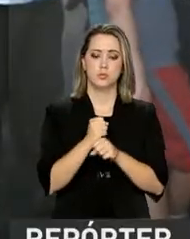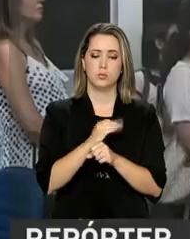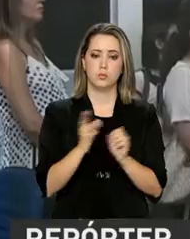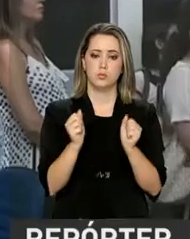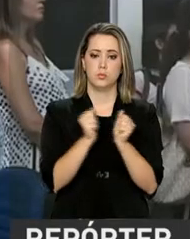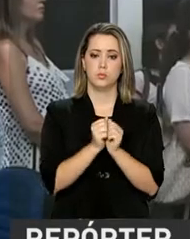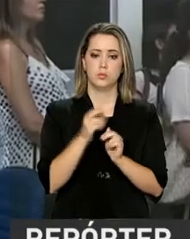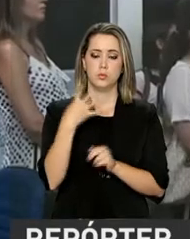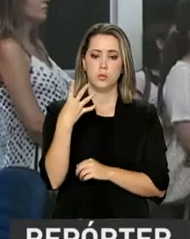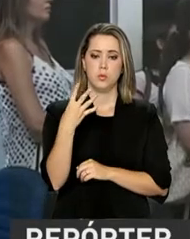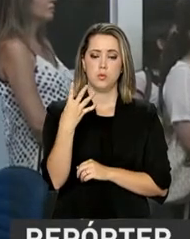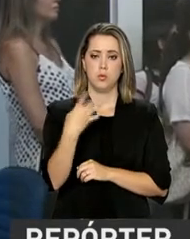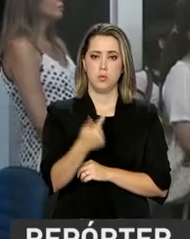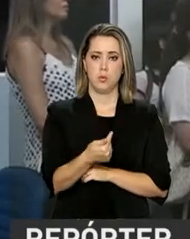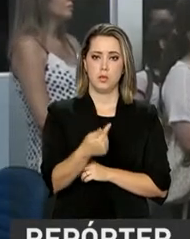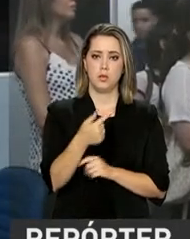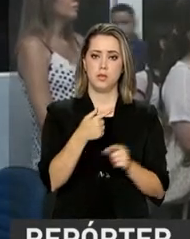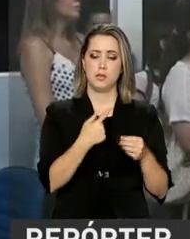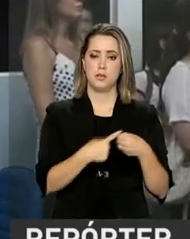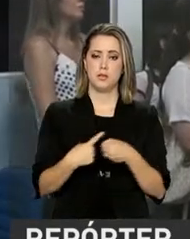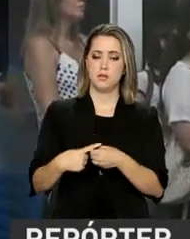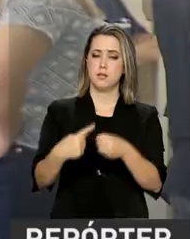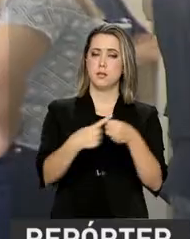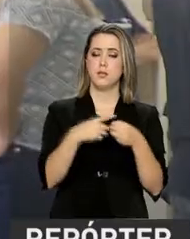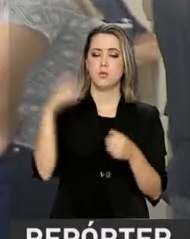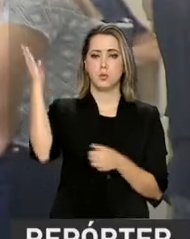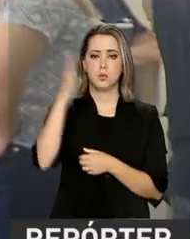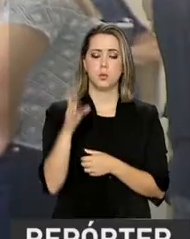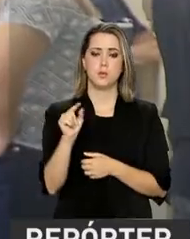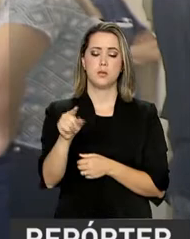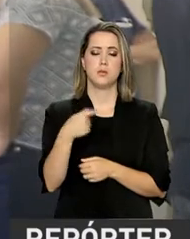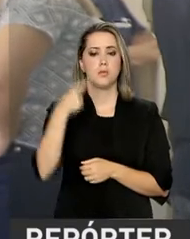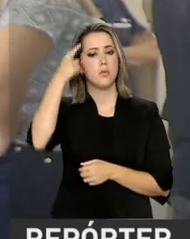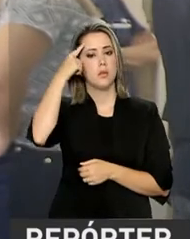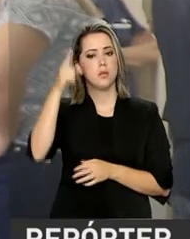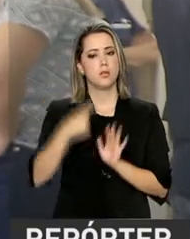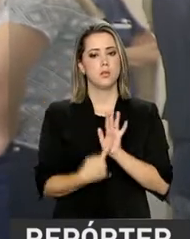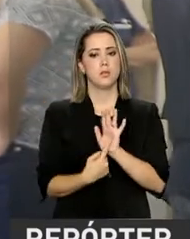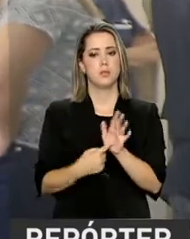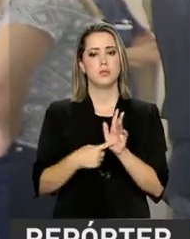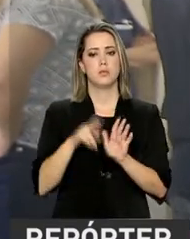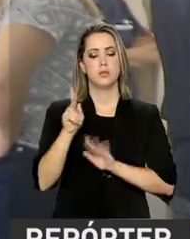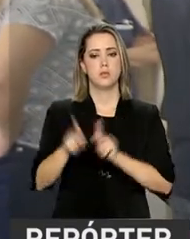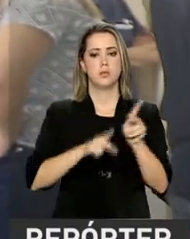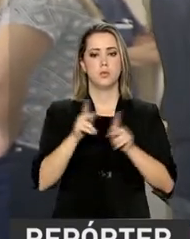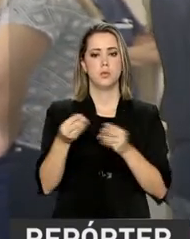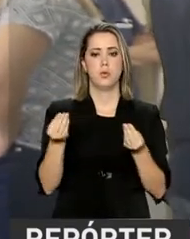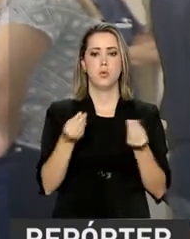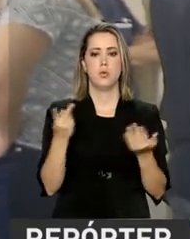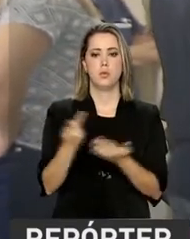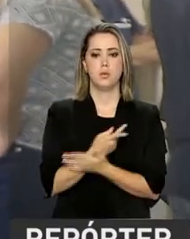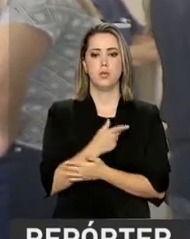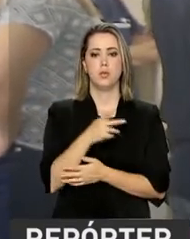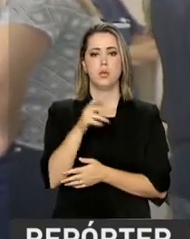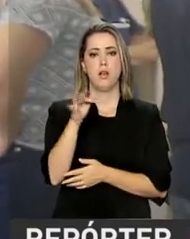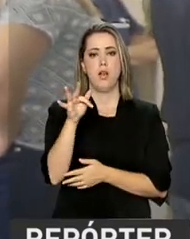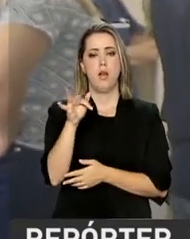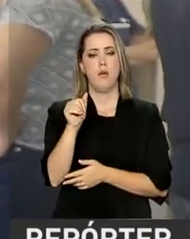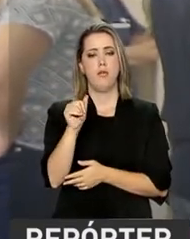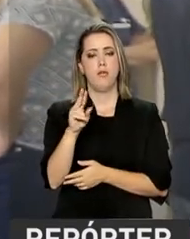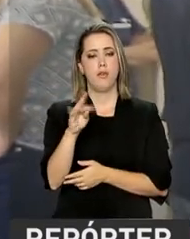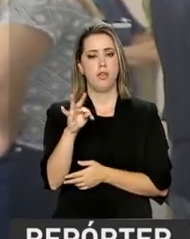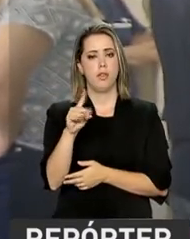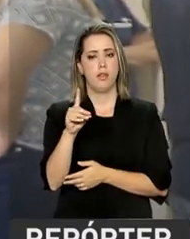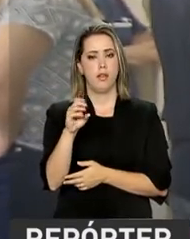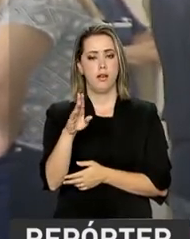em 47 cidades brasileiras a idéia é mostrar à população como funciona as alfândegas no país e